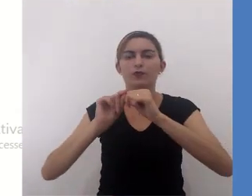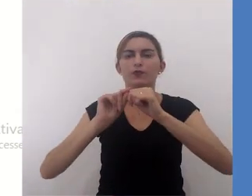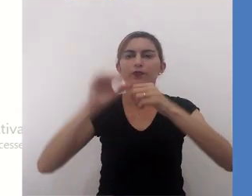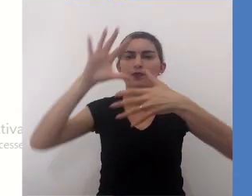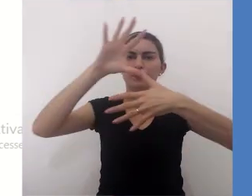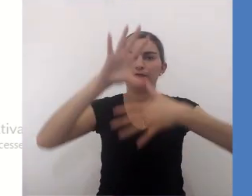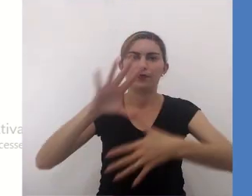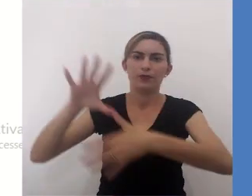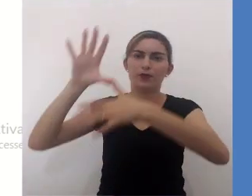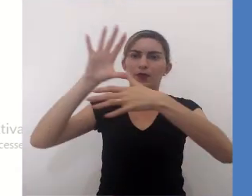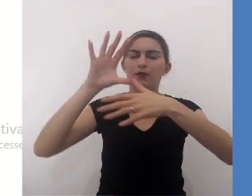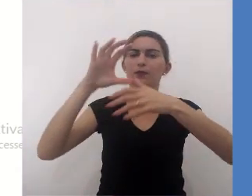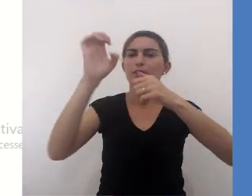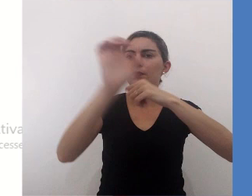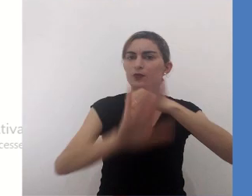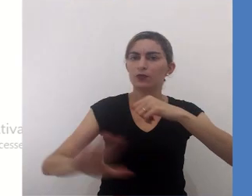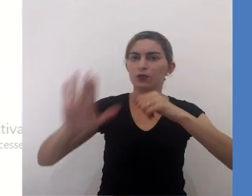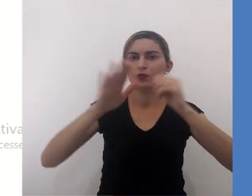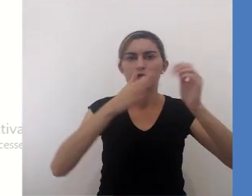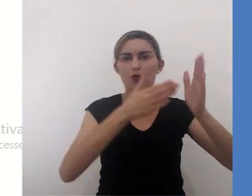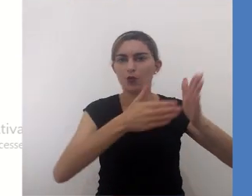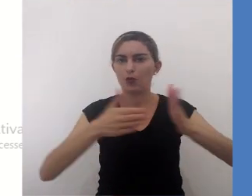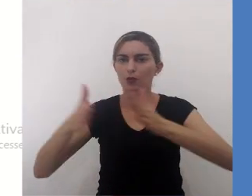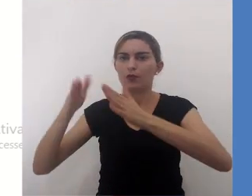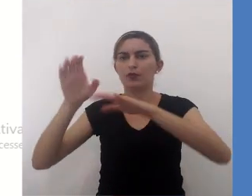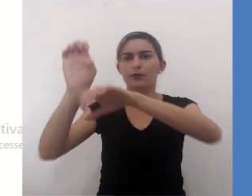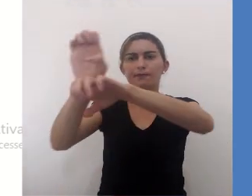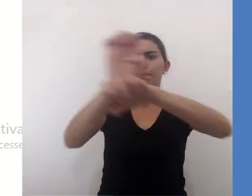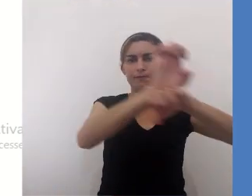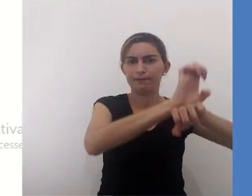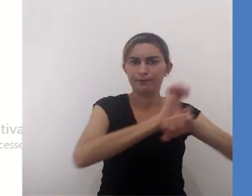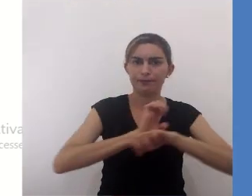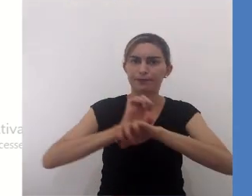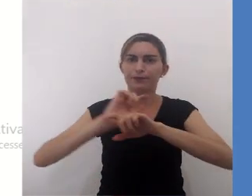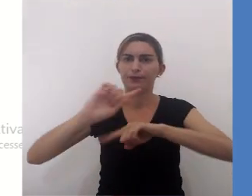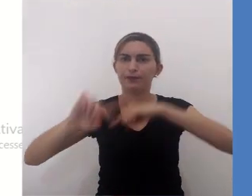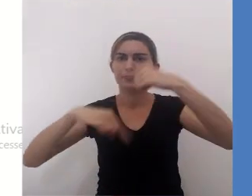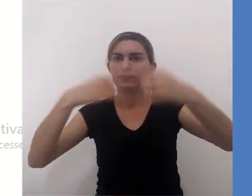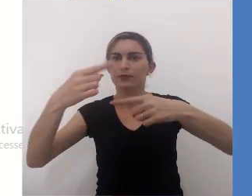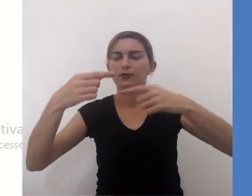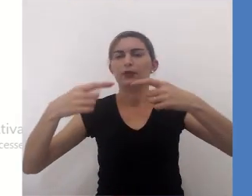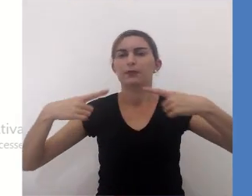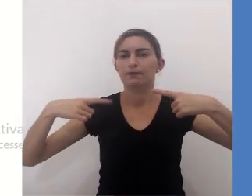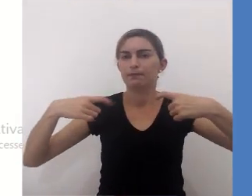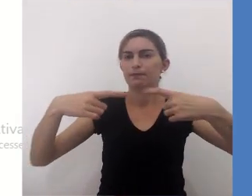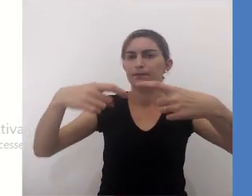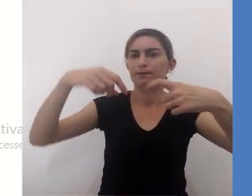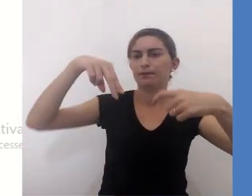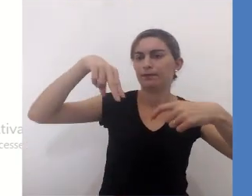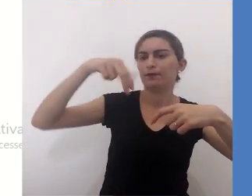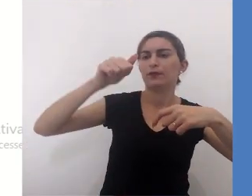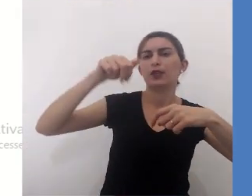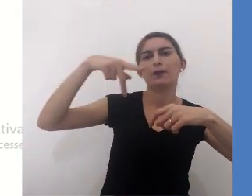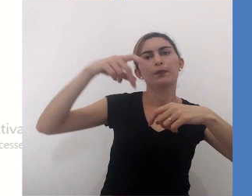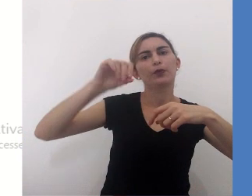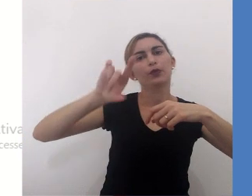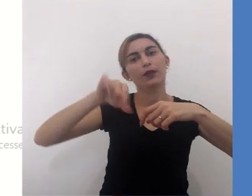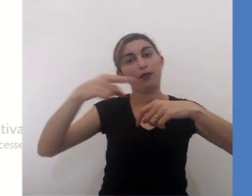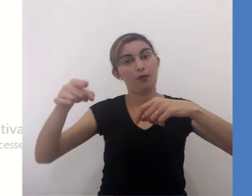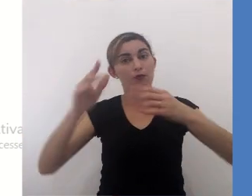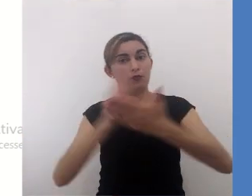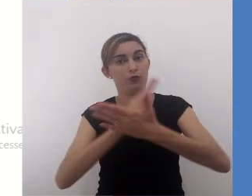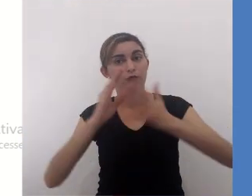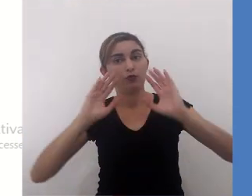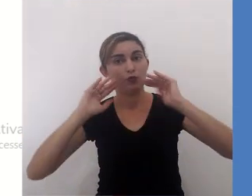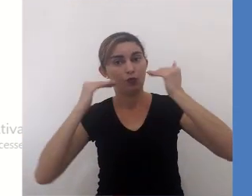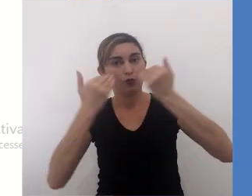O mapa europeu e reorganizar o poder nos estados após as guerras napoleônicas. Então, mas só que esse congresso